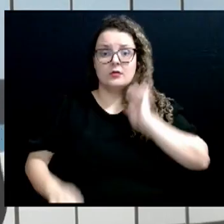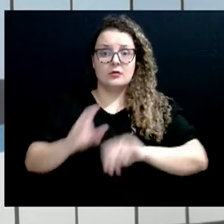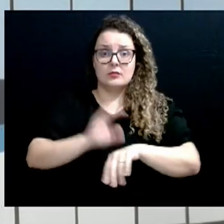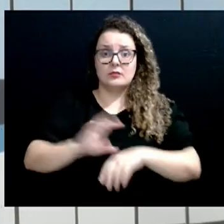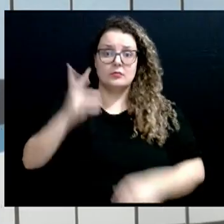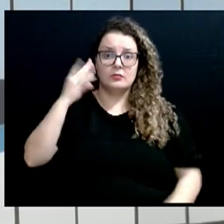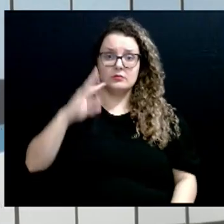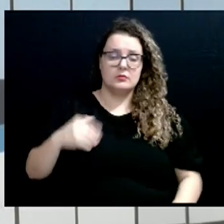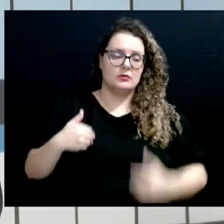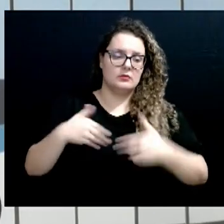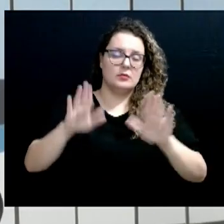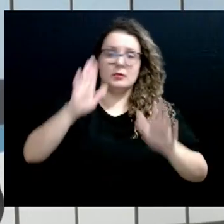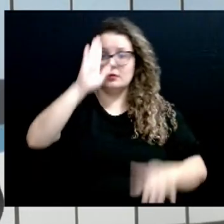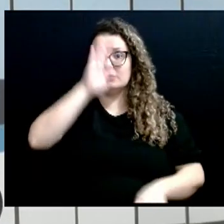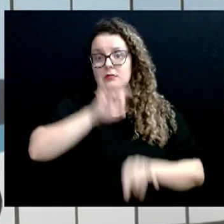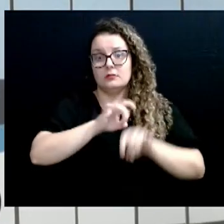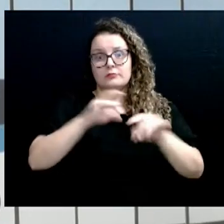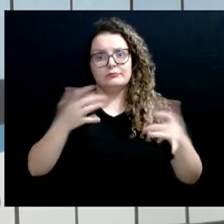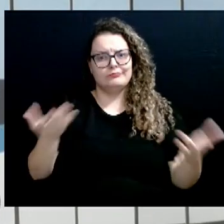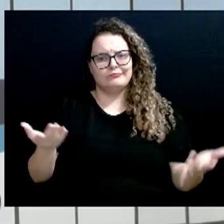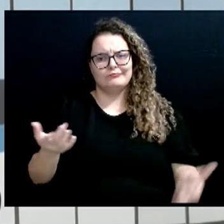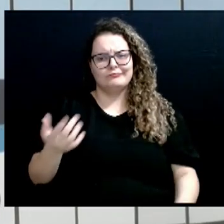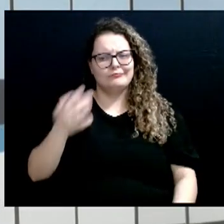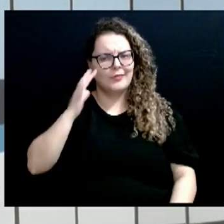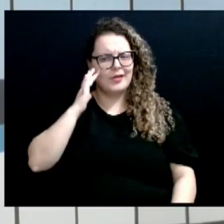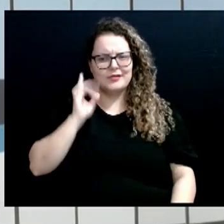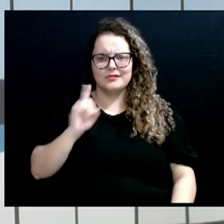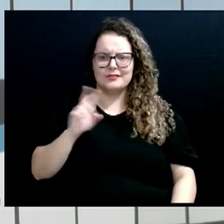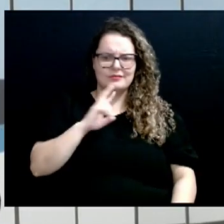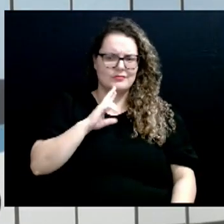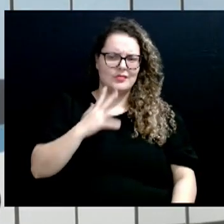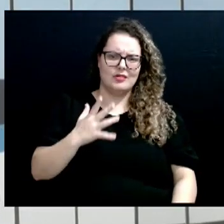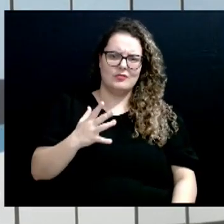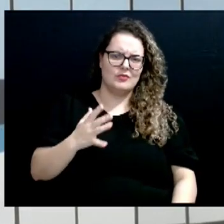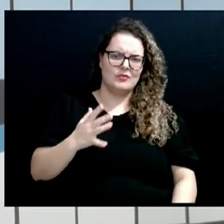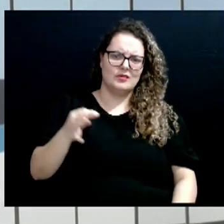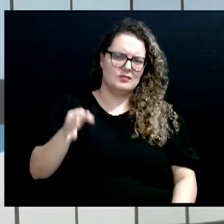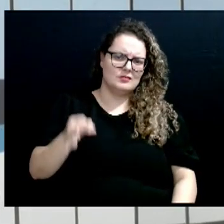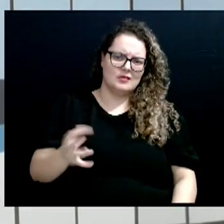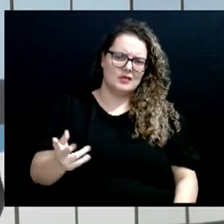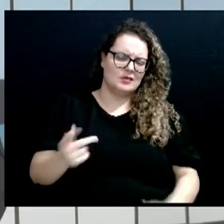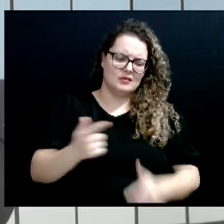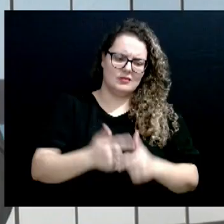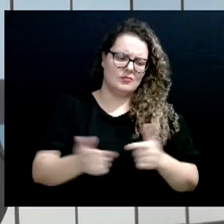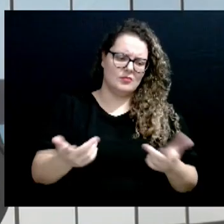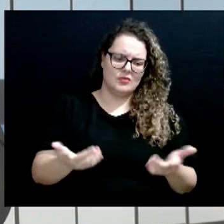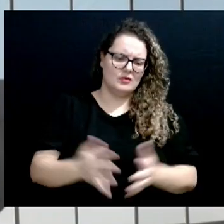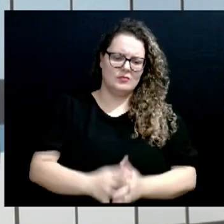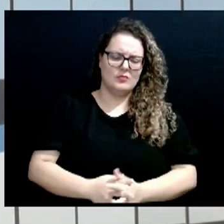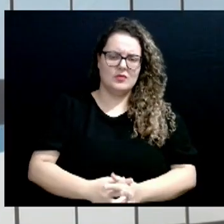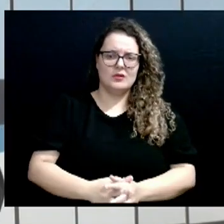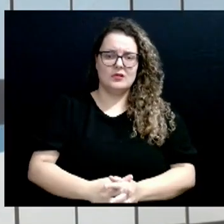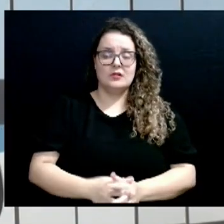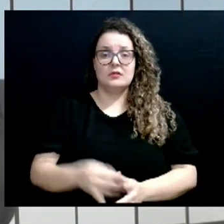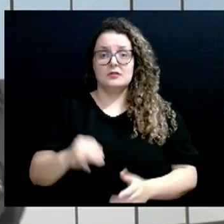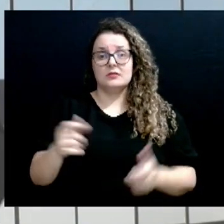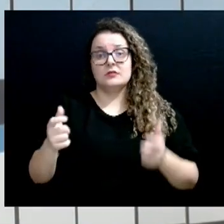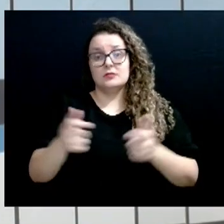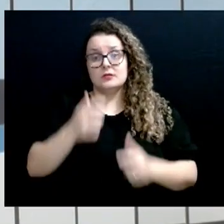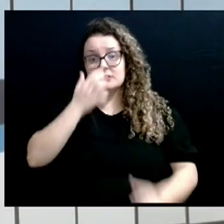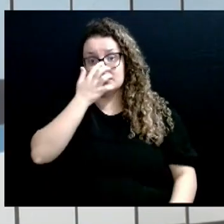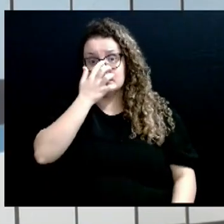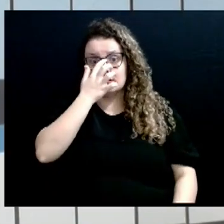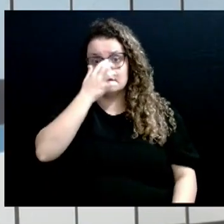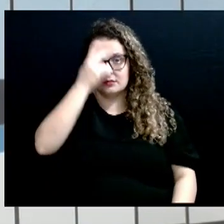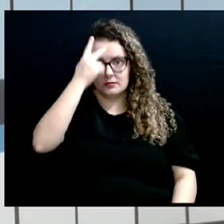totalmente online. Isso não é, eu acho que não é uma solução viável para o problema. Se realmente fosse querer diminuir, parte do próprio governo reduzir o